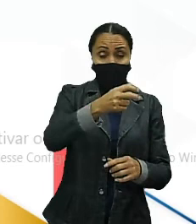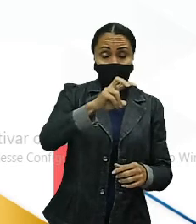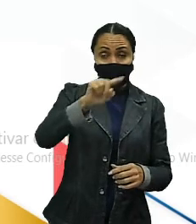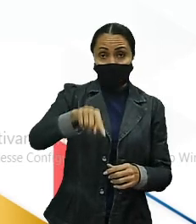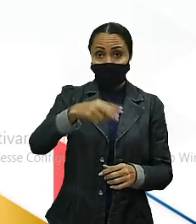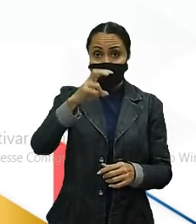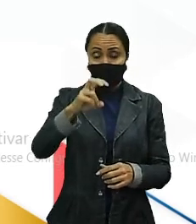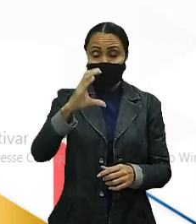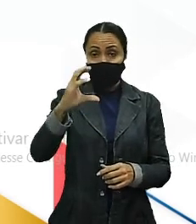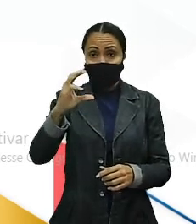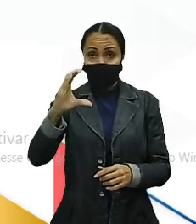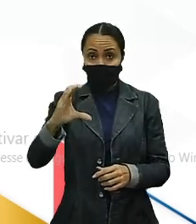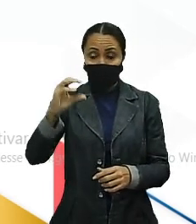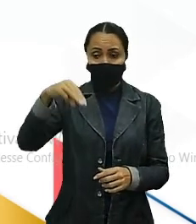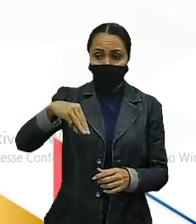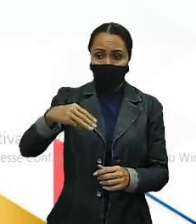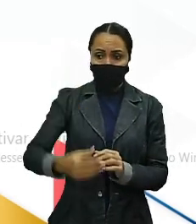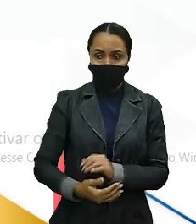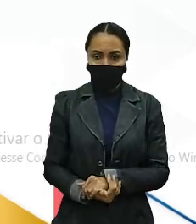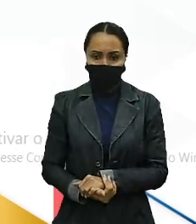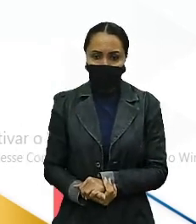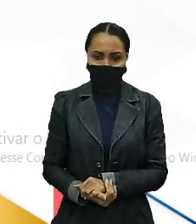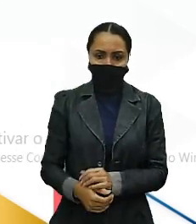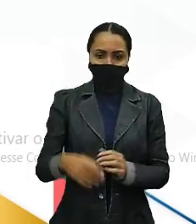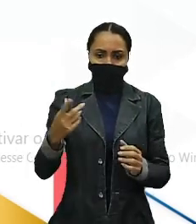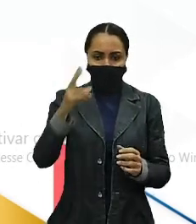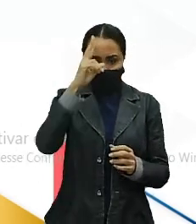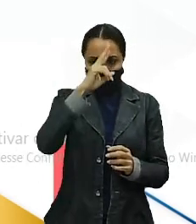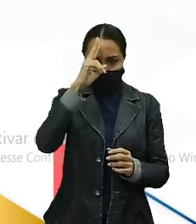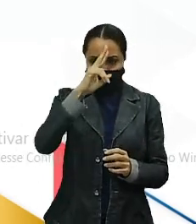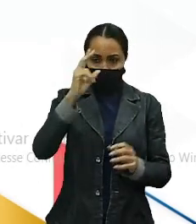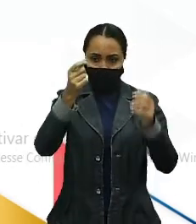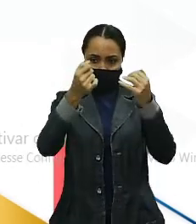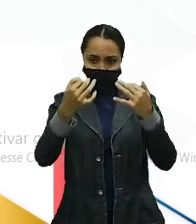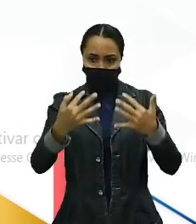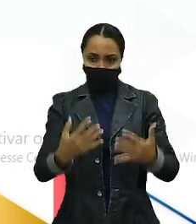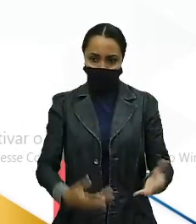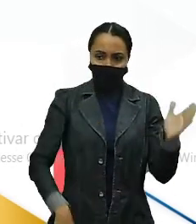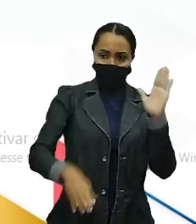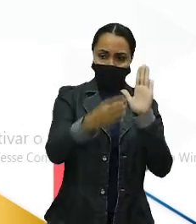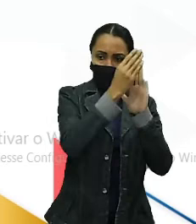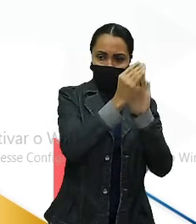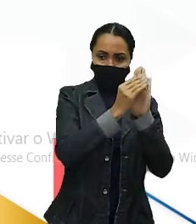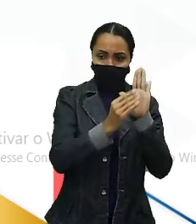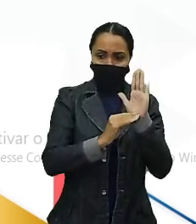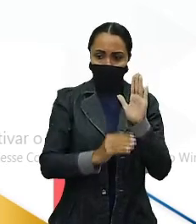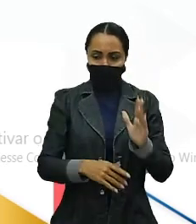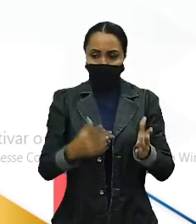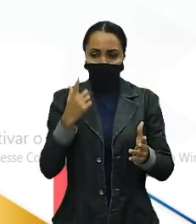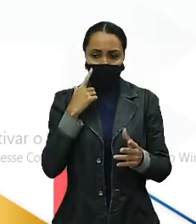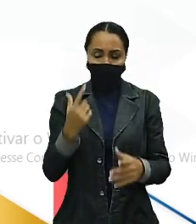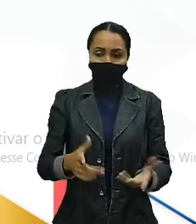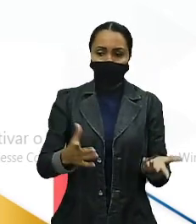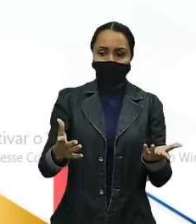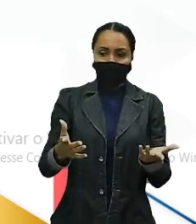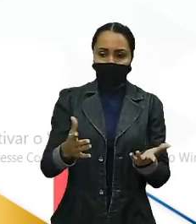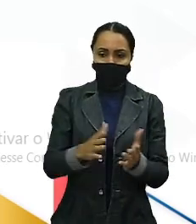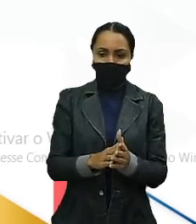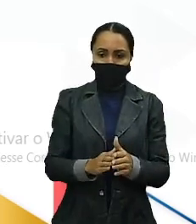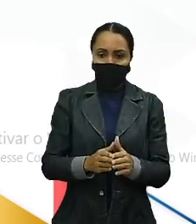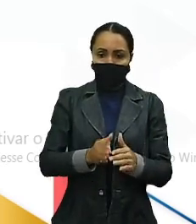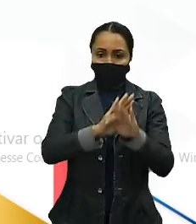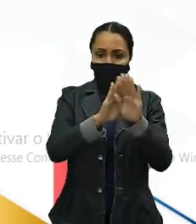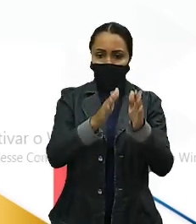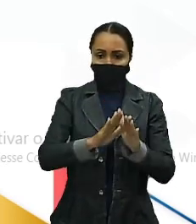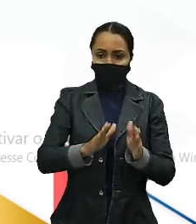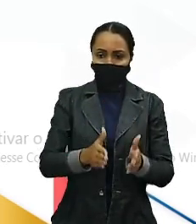15,5 centímetros. As razões históricas que se explicam, tá Tal fato estão relacionados à forma artesanal